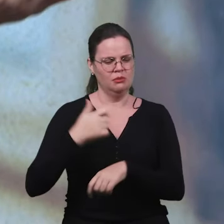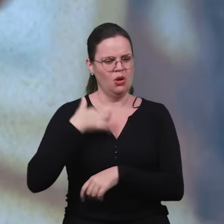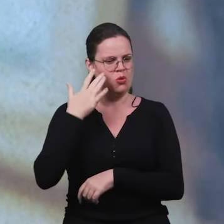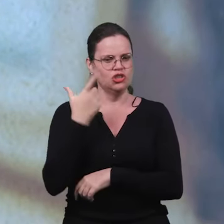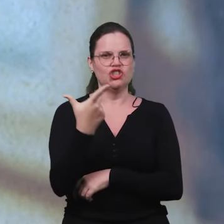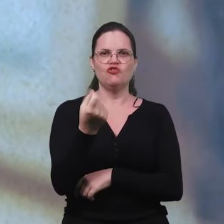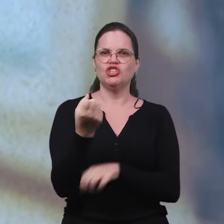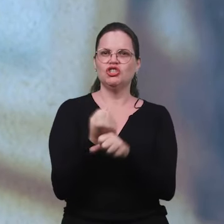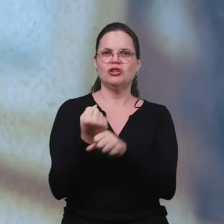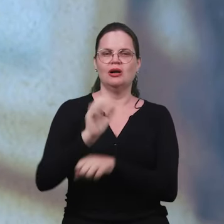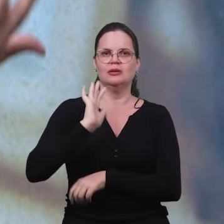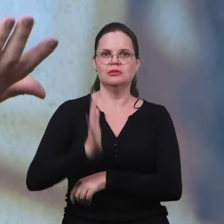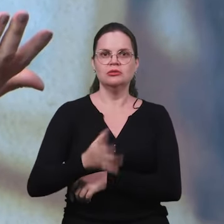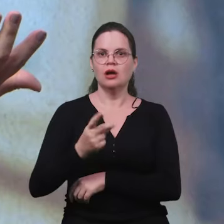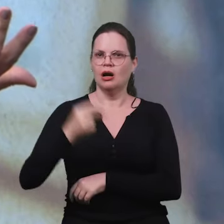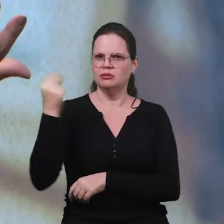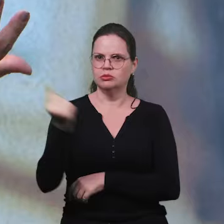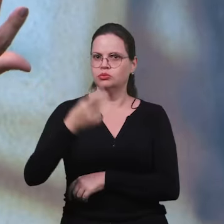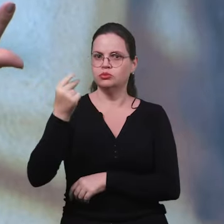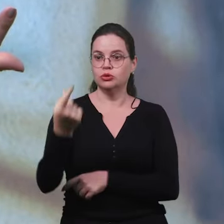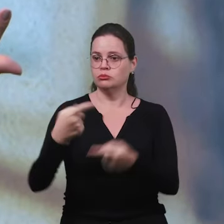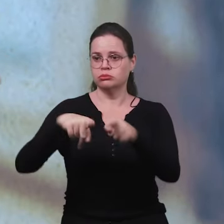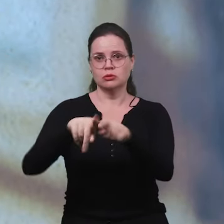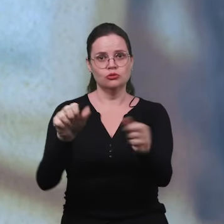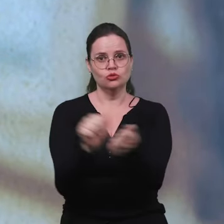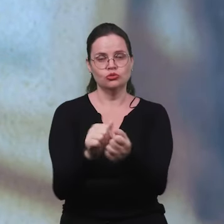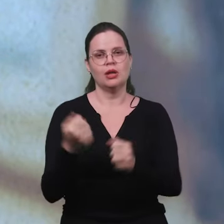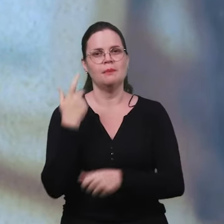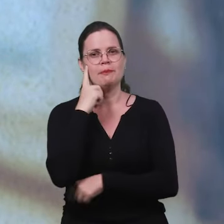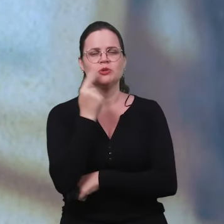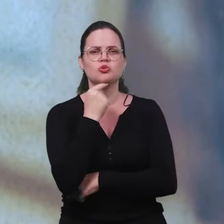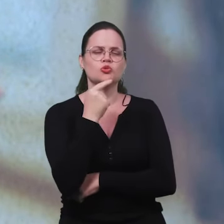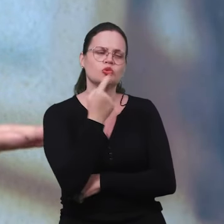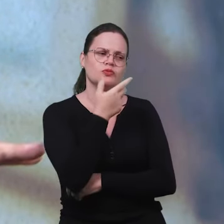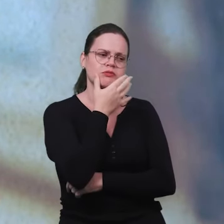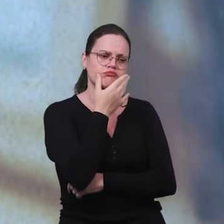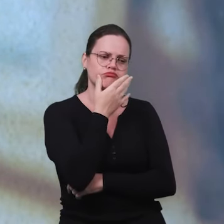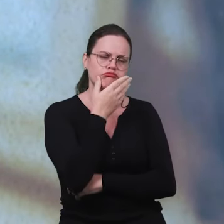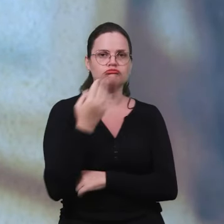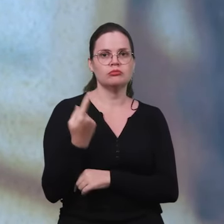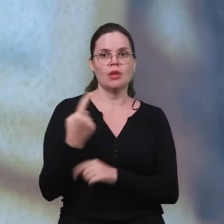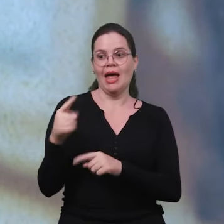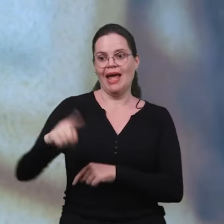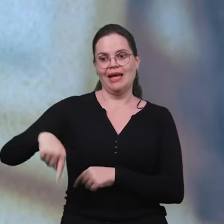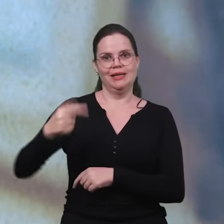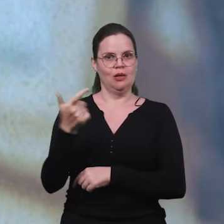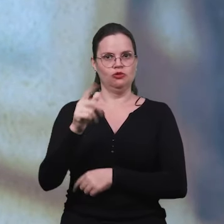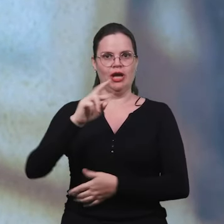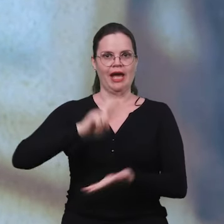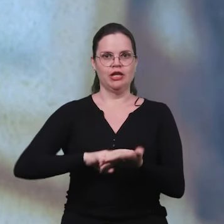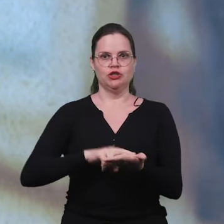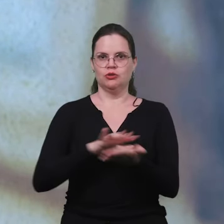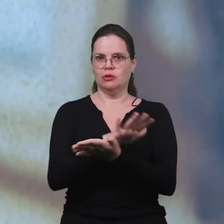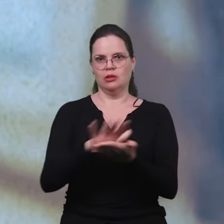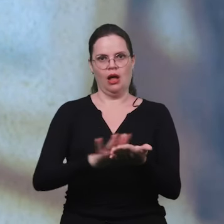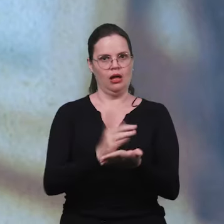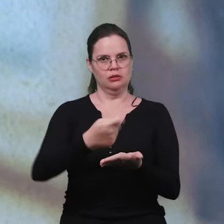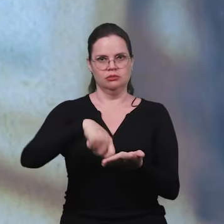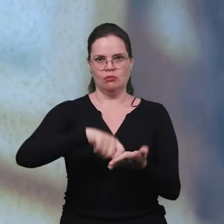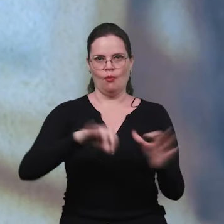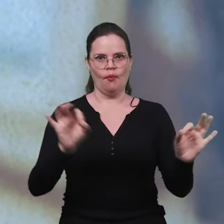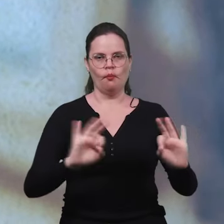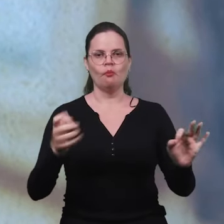eram 20 anos, algo assim, um período bem considerável. E eles queriam, só que assim, na informalidade, não tinha registro de nada. E aí